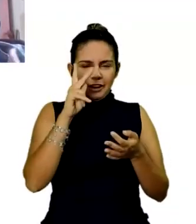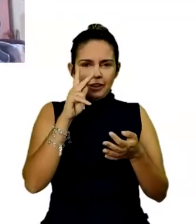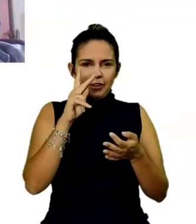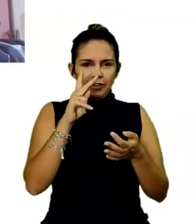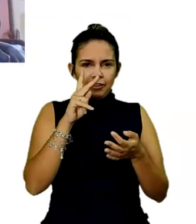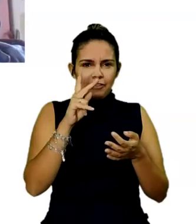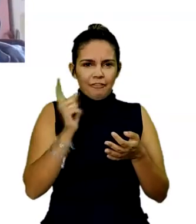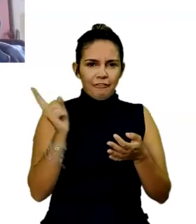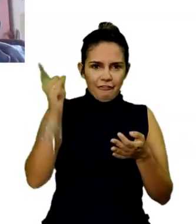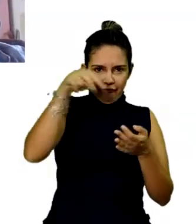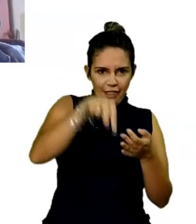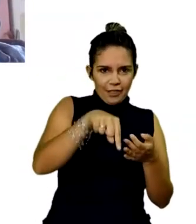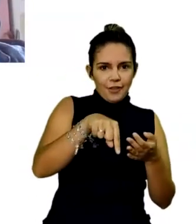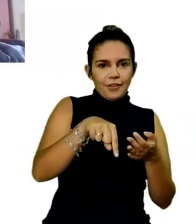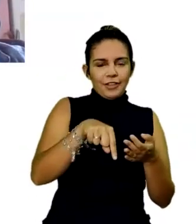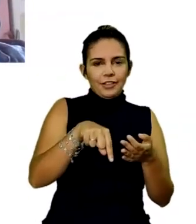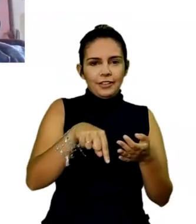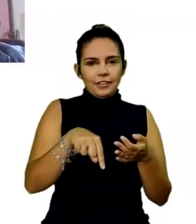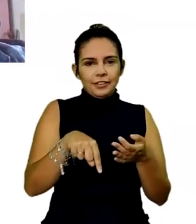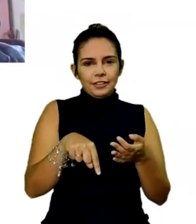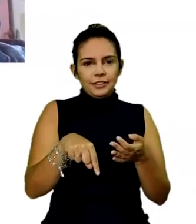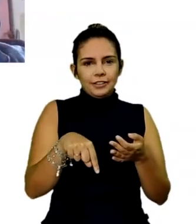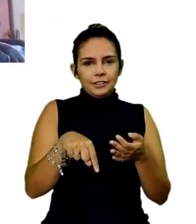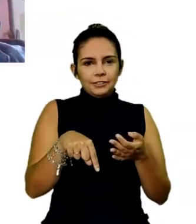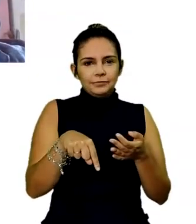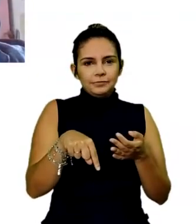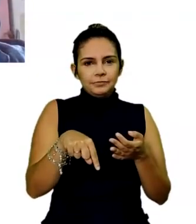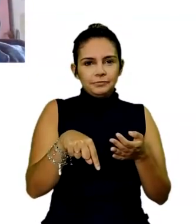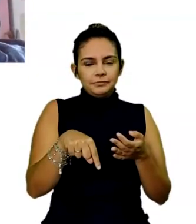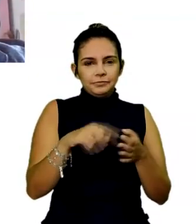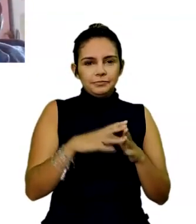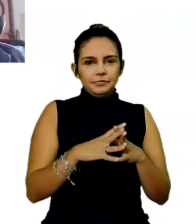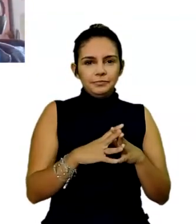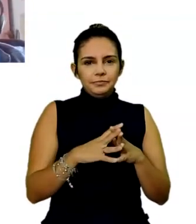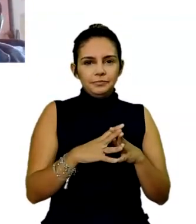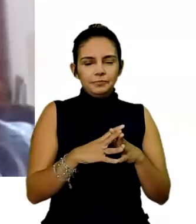dizer, veio a